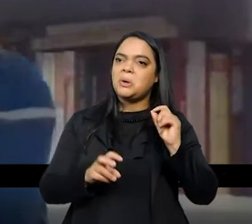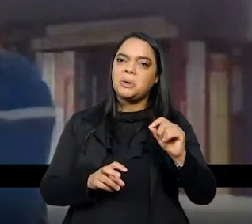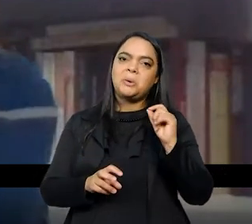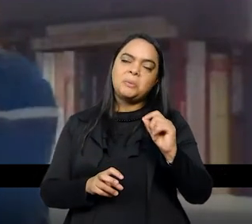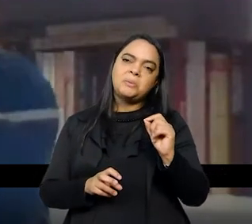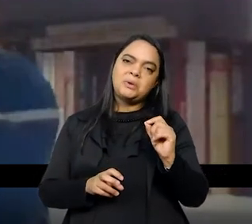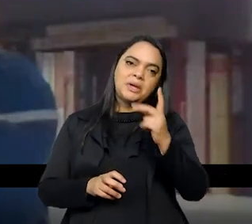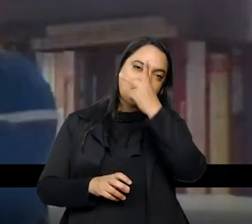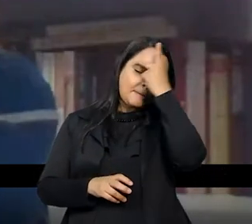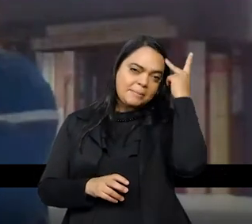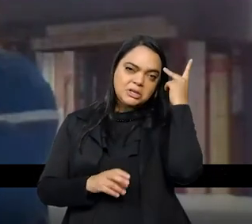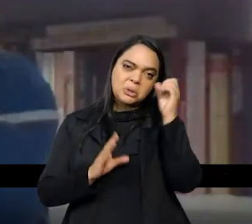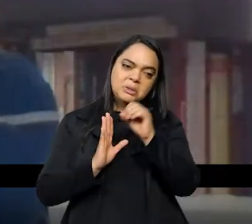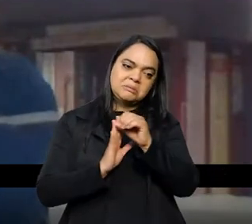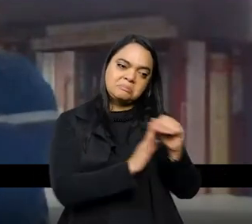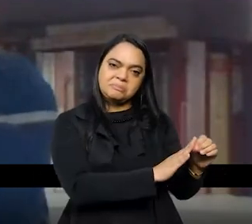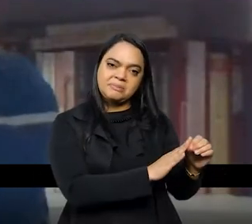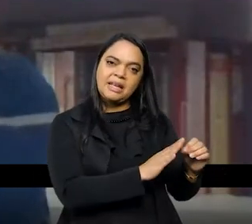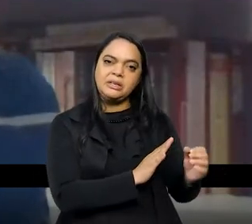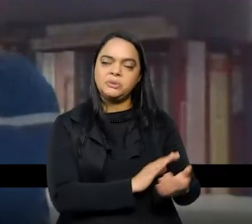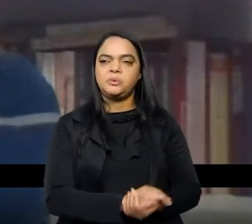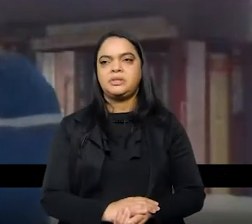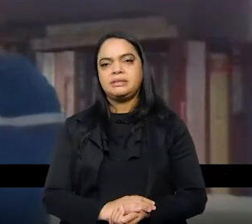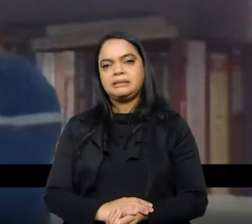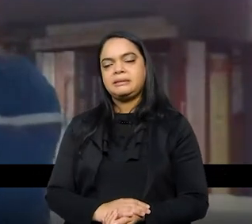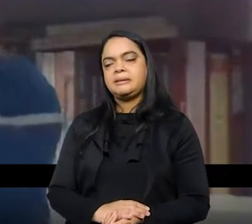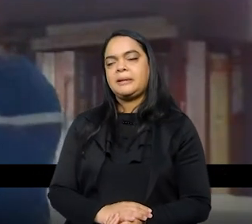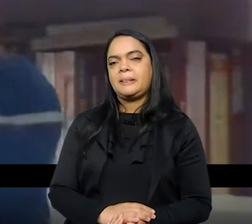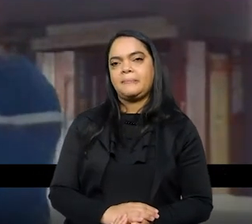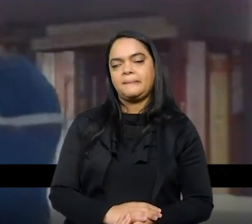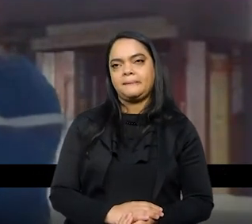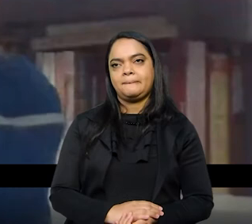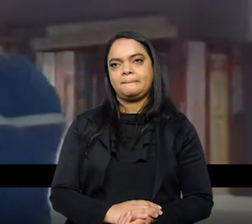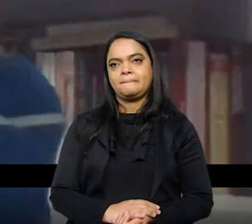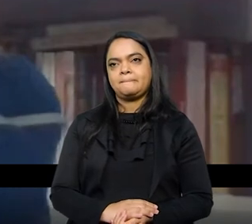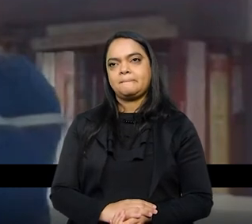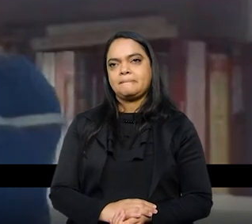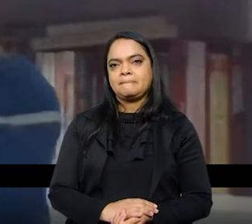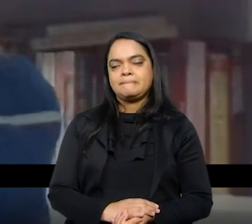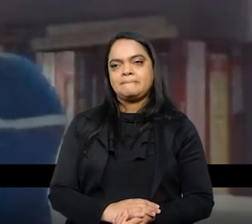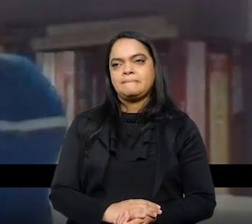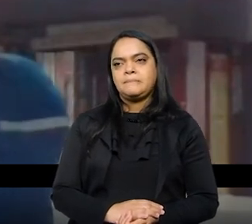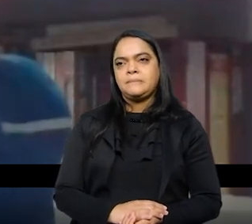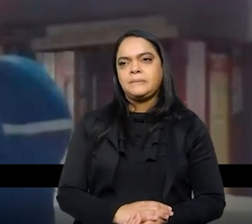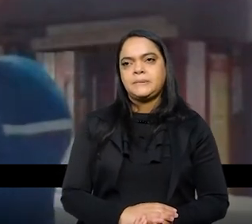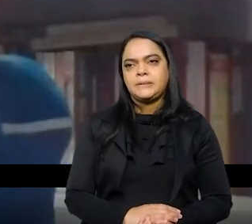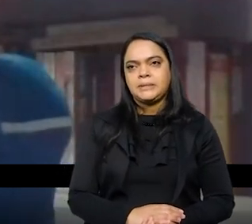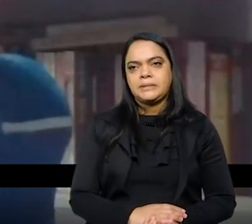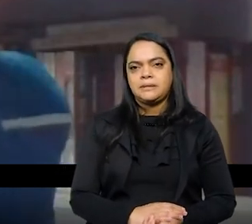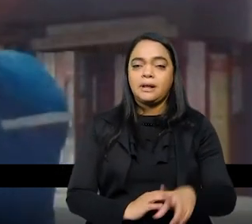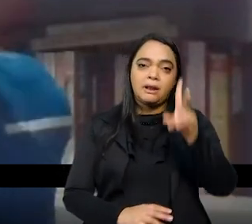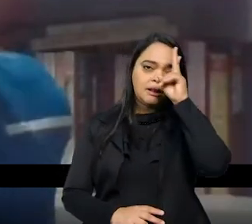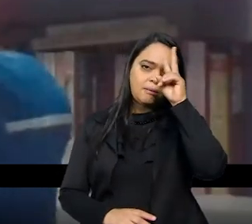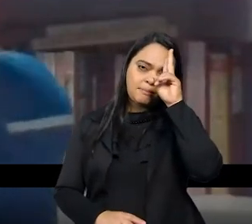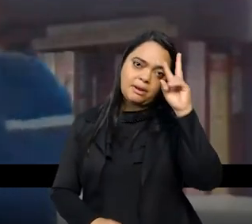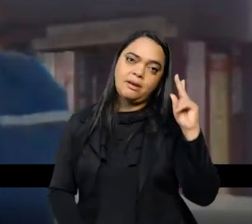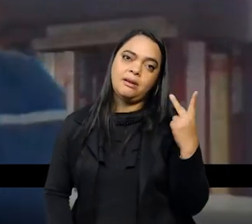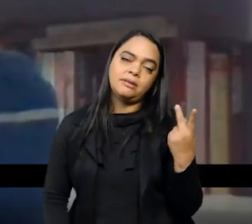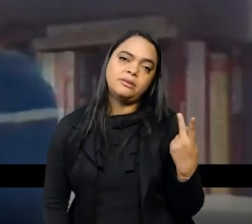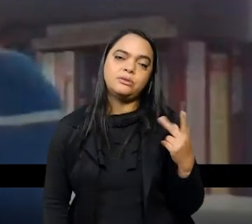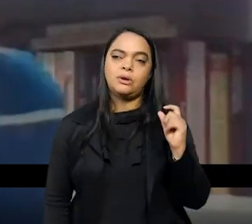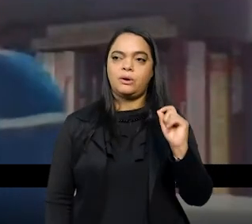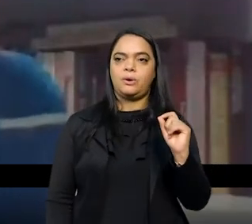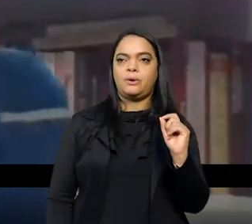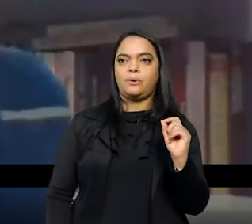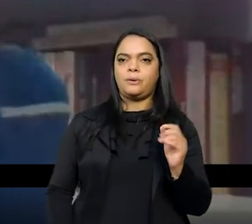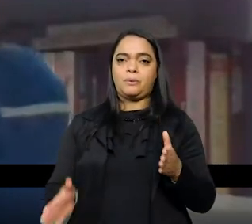né? Fazer uma olhar mesmo na história de todo o período do